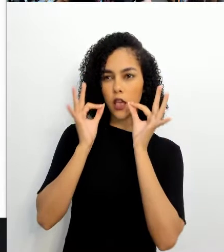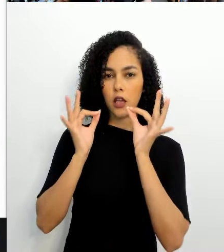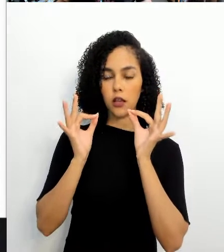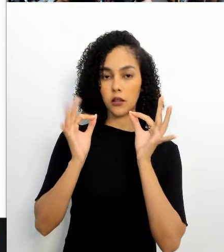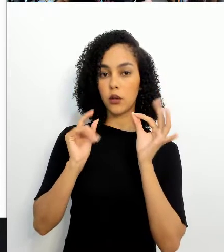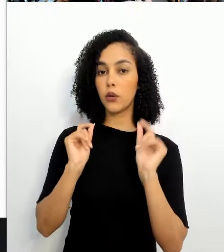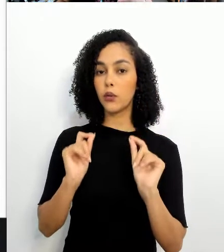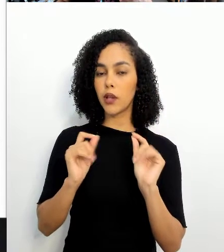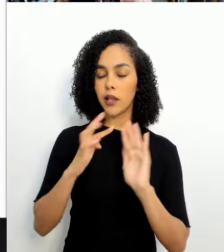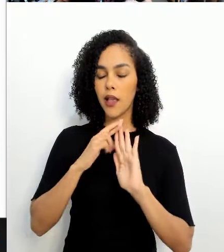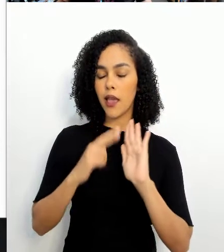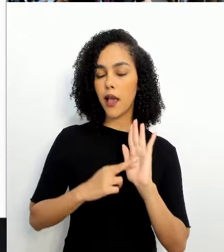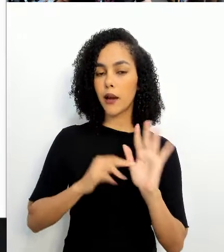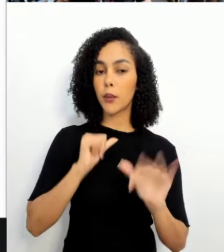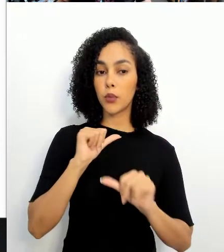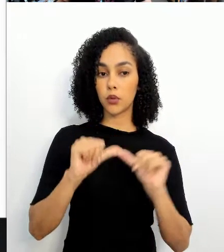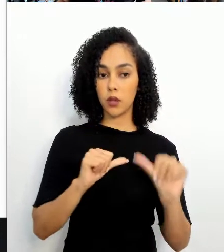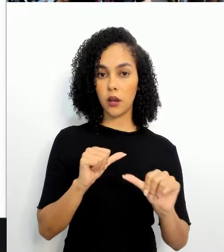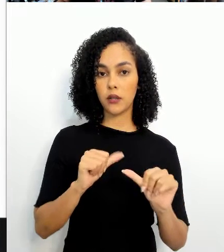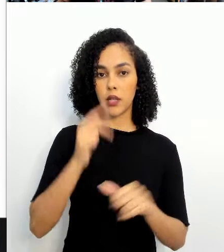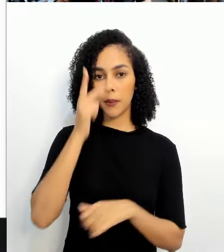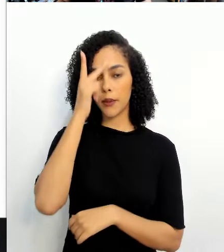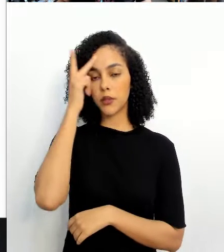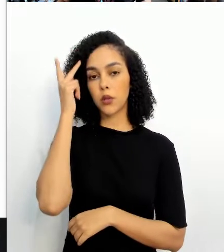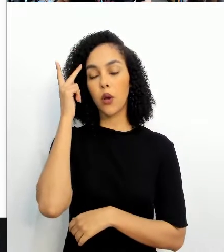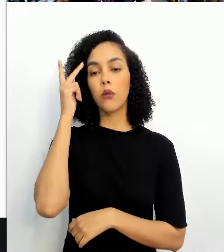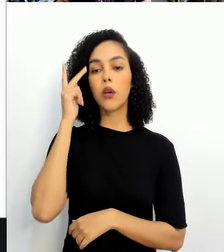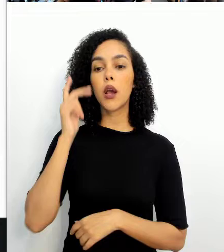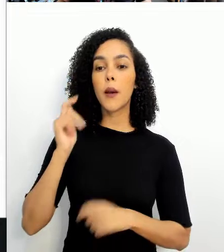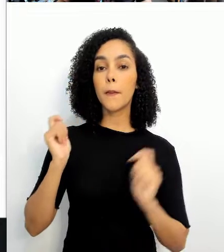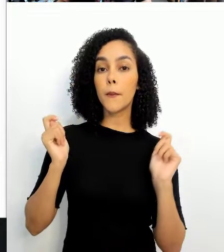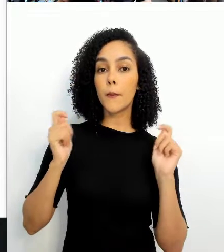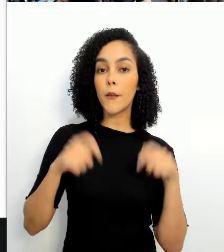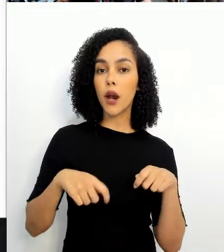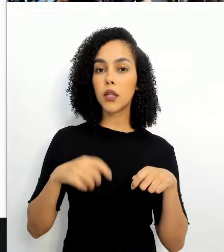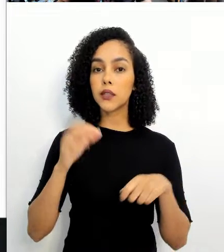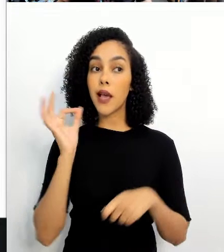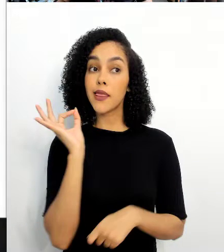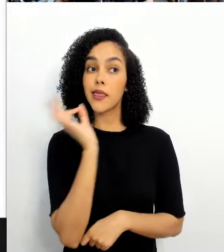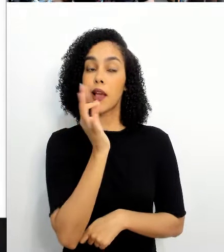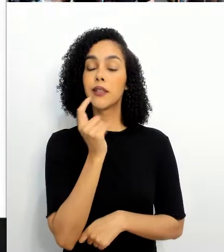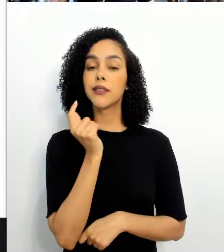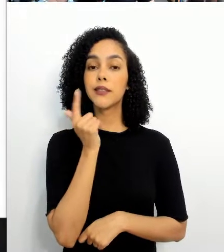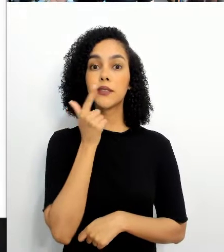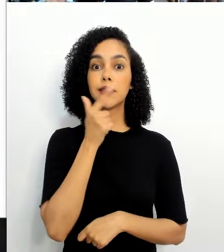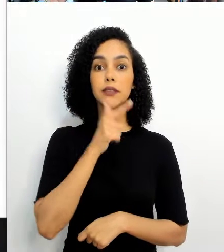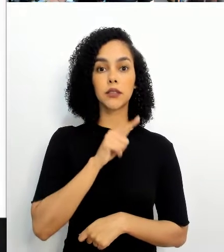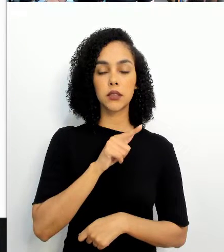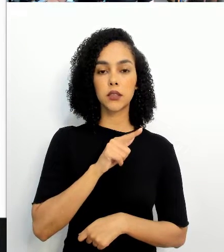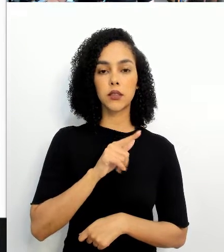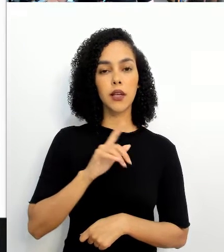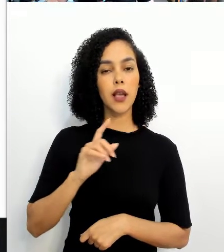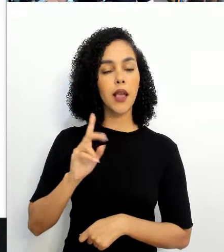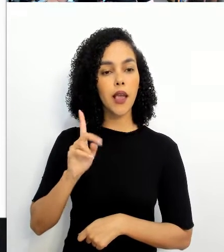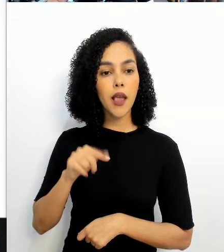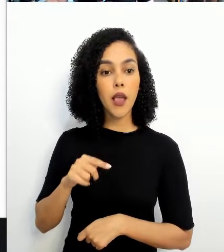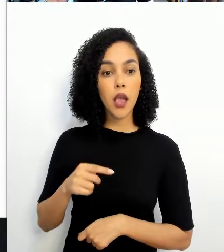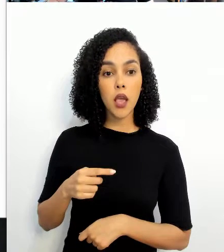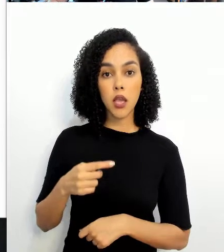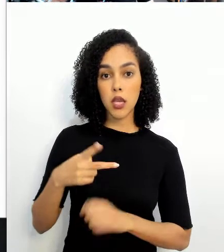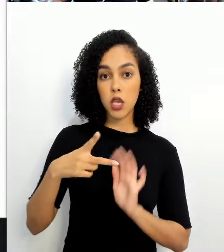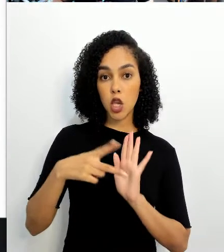a probabilidade de um jogador pontuar em uma rodada seja igual ou superior